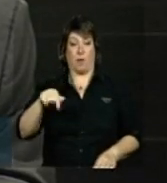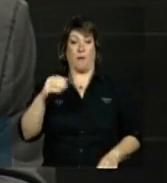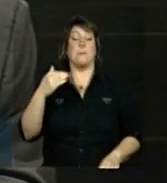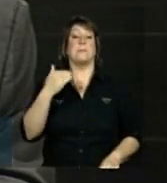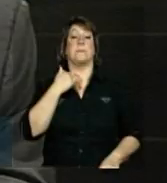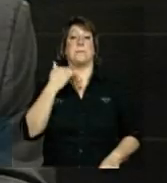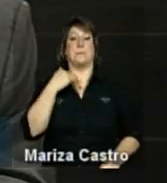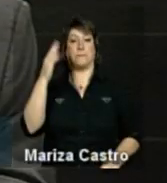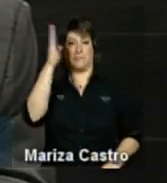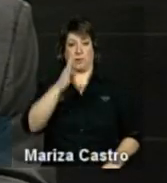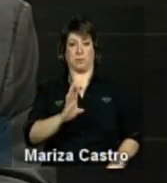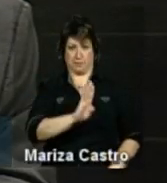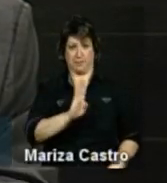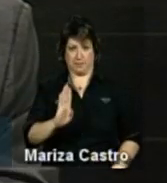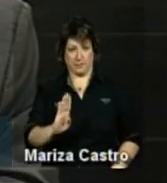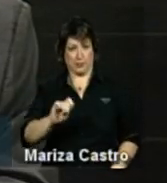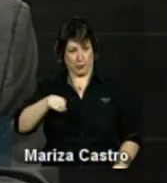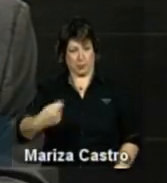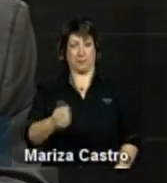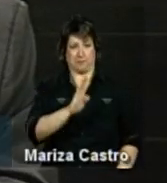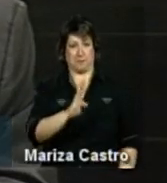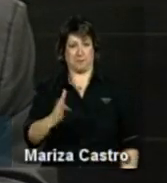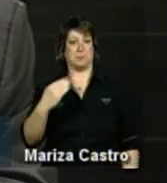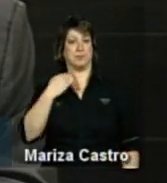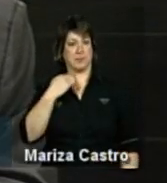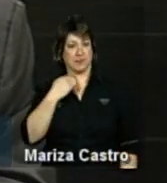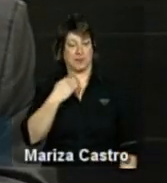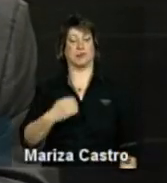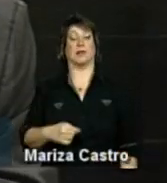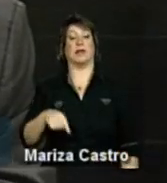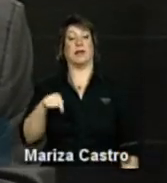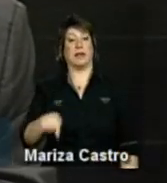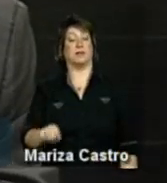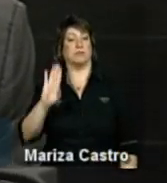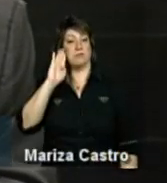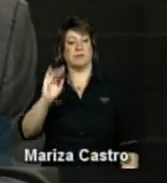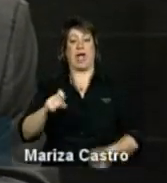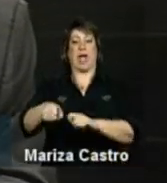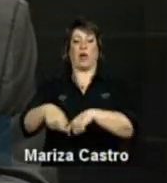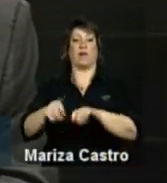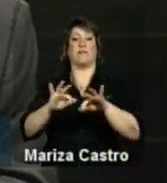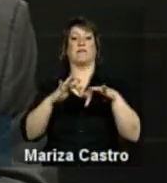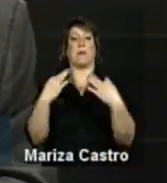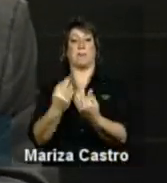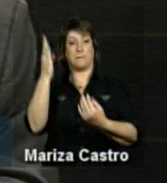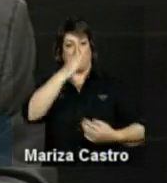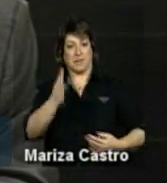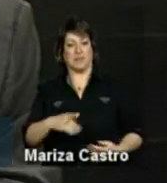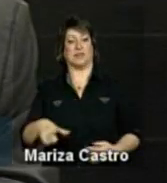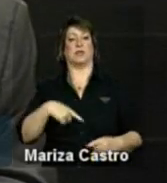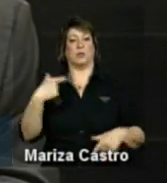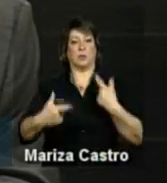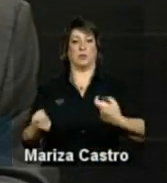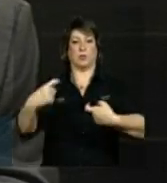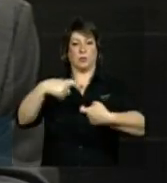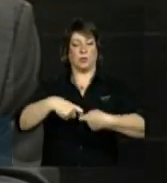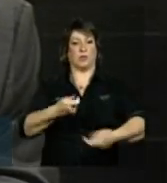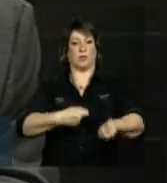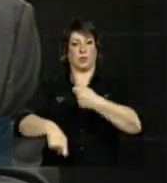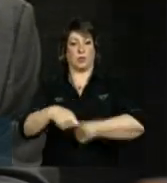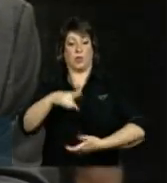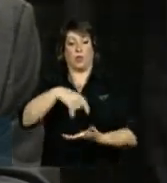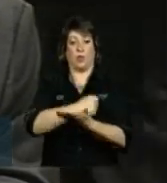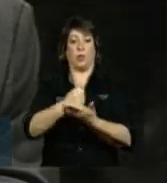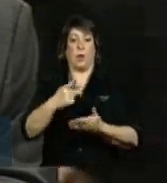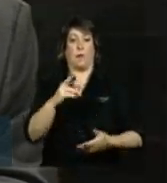do Brasil tem sido grande parceiro da agricultura familiar brasileira. Do total de recursos contratados no